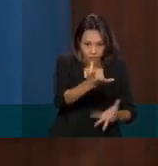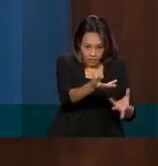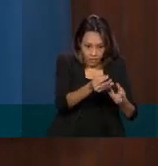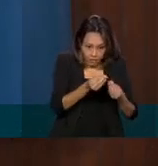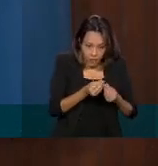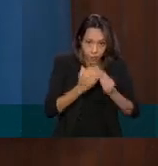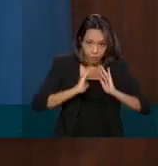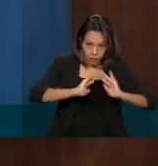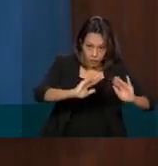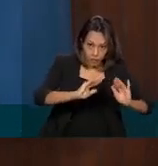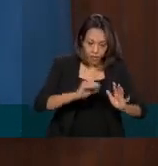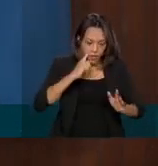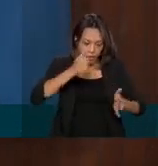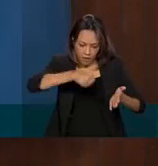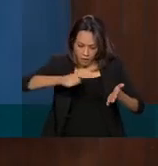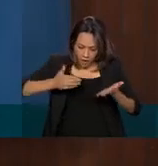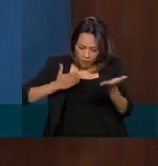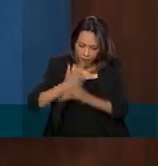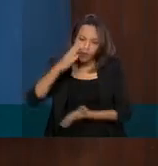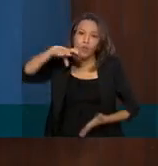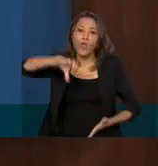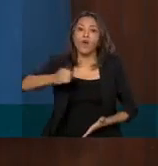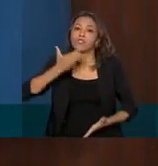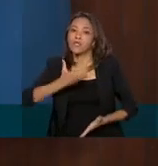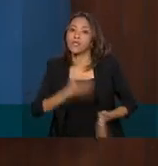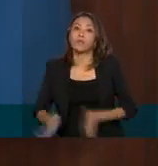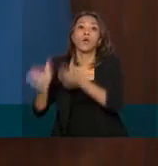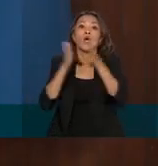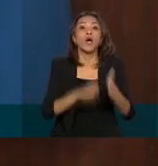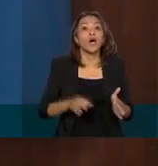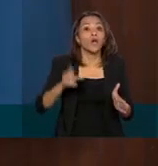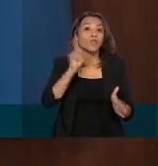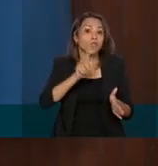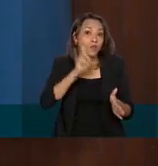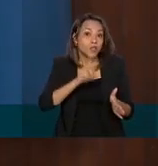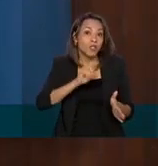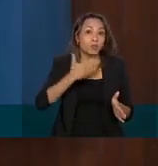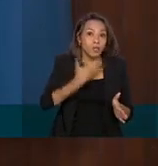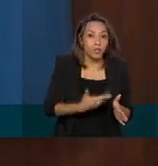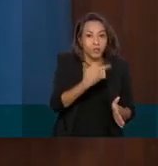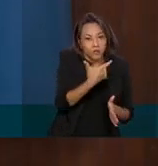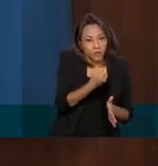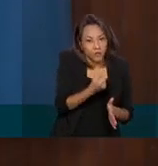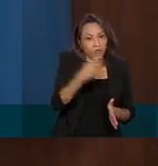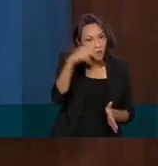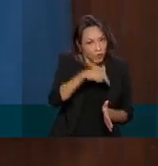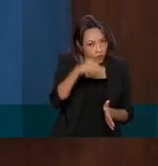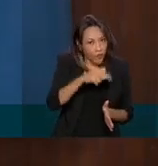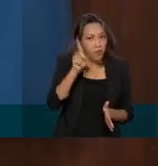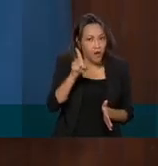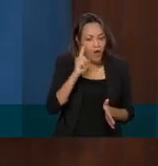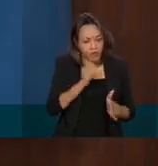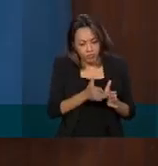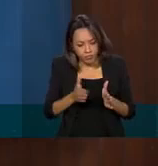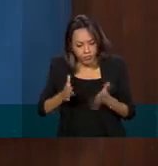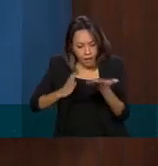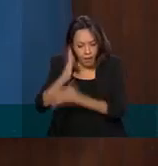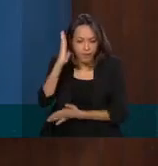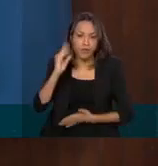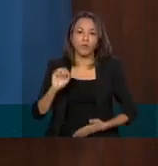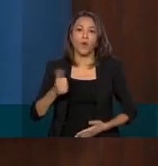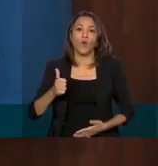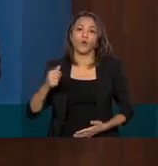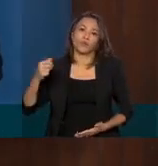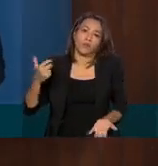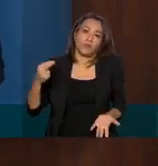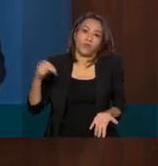com aprovação em 9 de dezembro. E nos Estados Unidos, o pedido formal em 20 de novembro, com aprovação em 11 de dezembro. Então, a